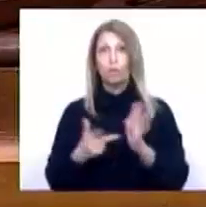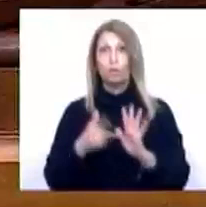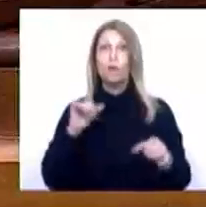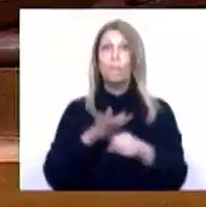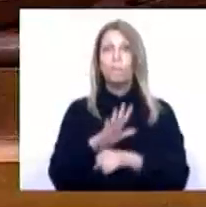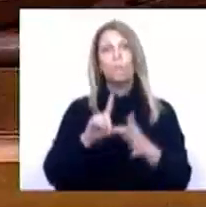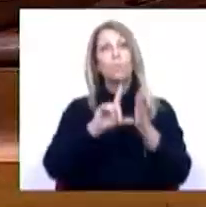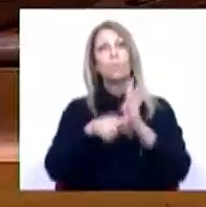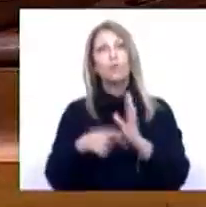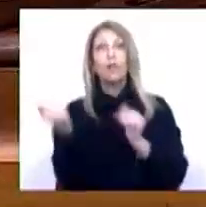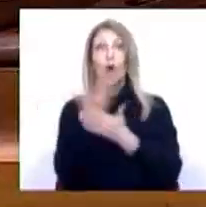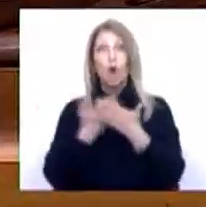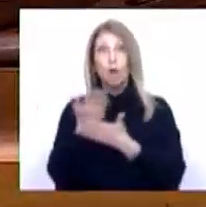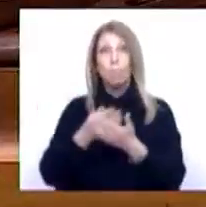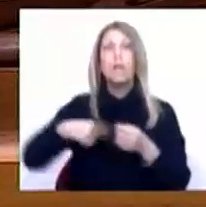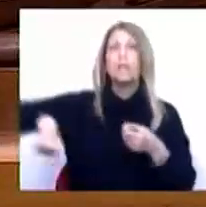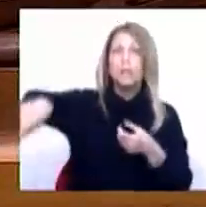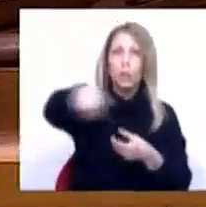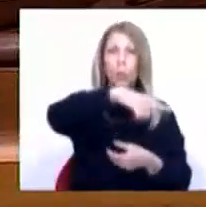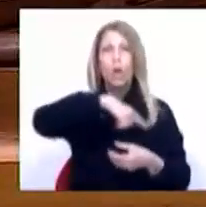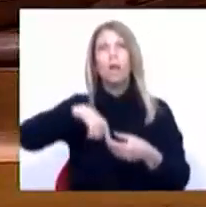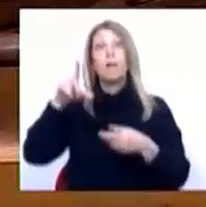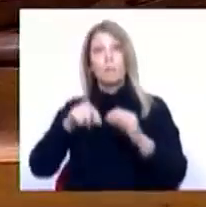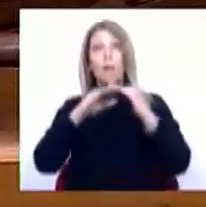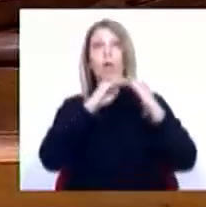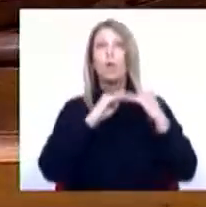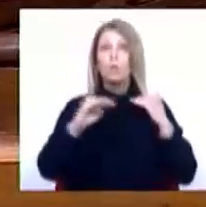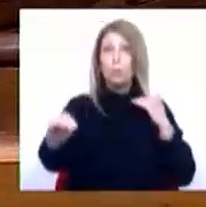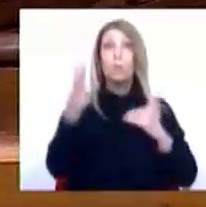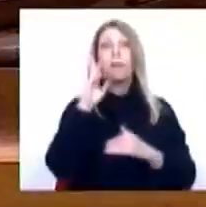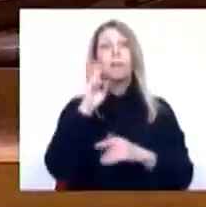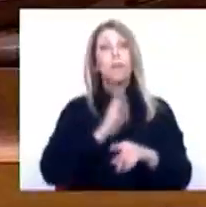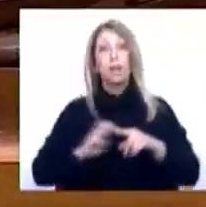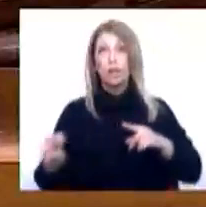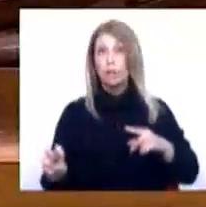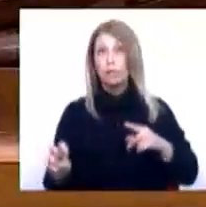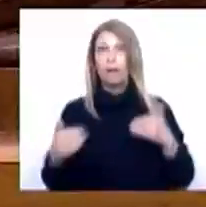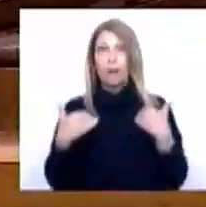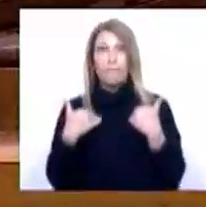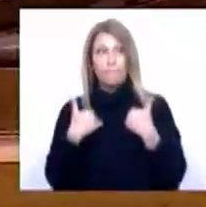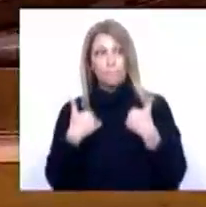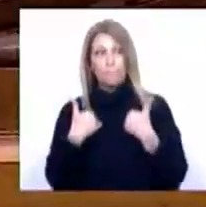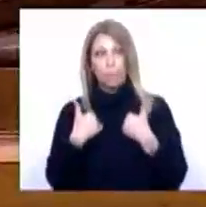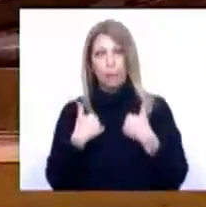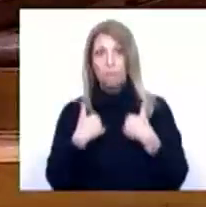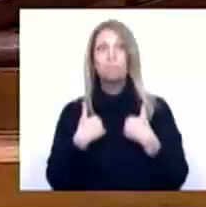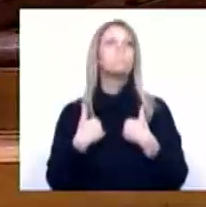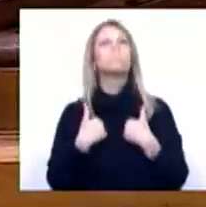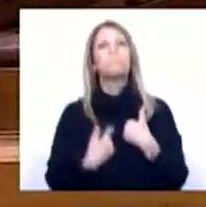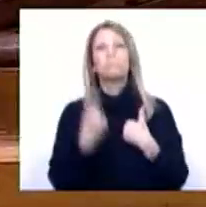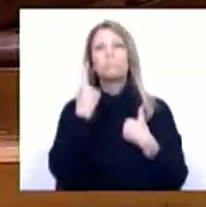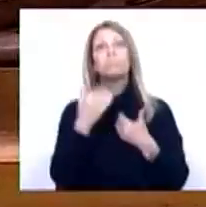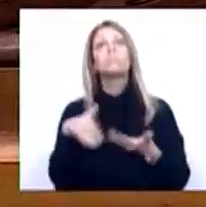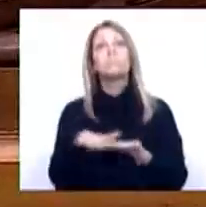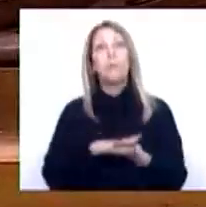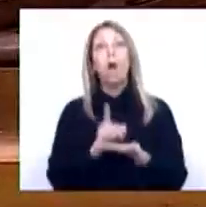área da economia circular, com projetos na área da sustentabilidade energética. E para mim, um dos grandes polos é o que se passa